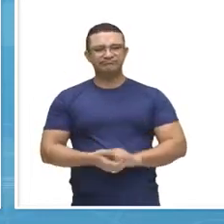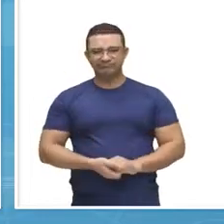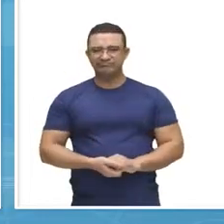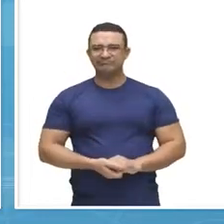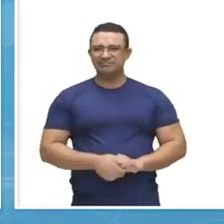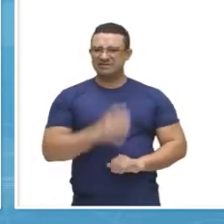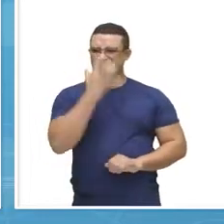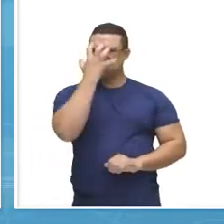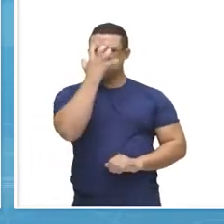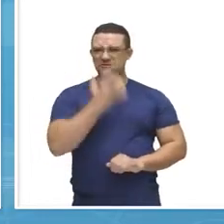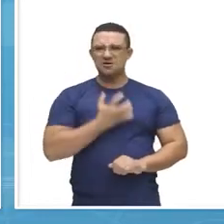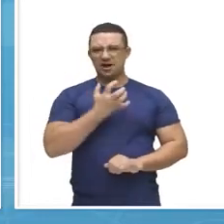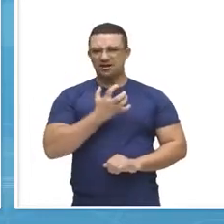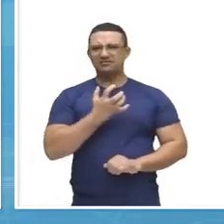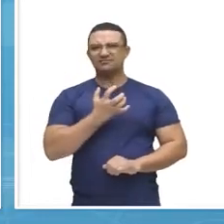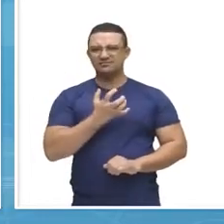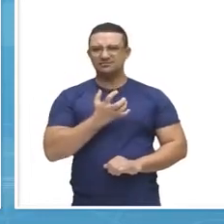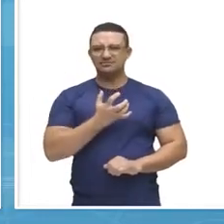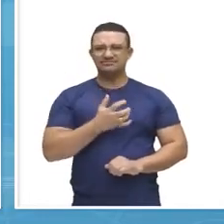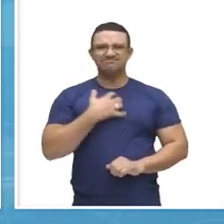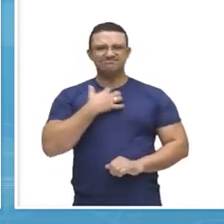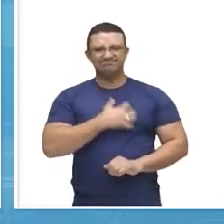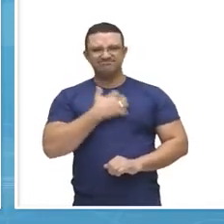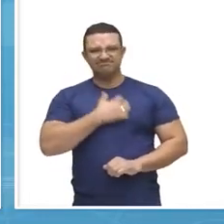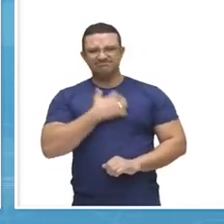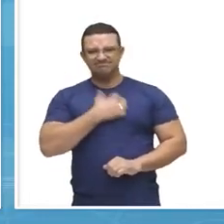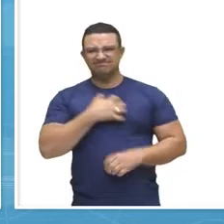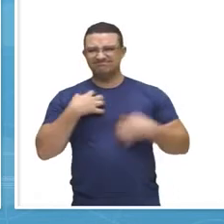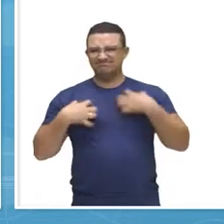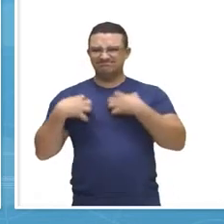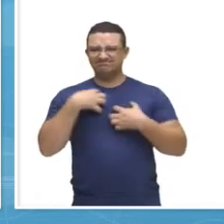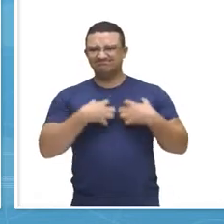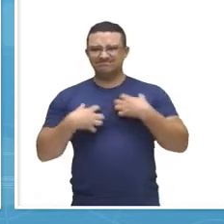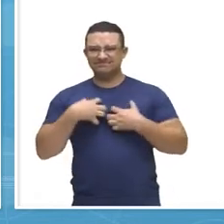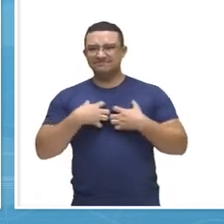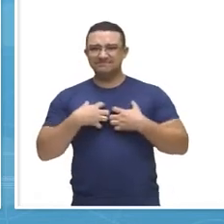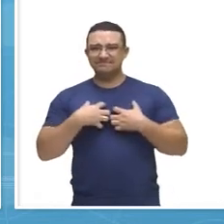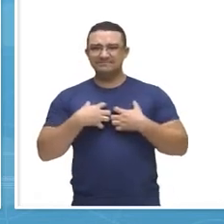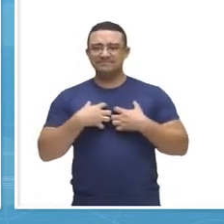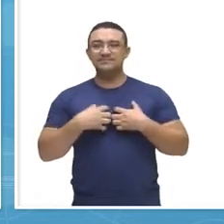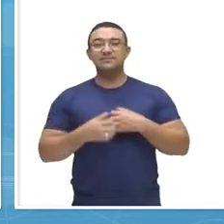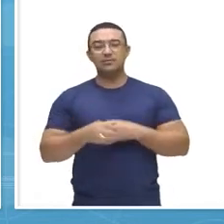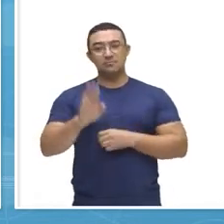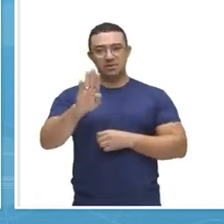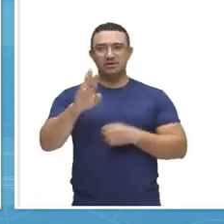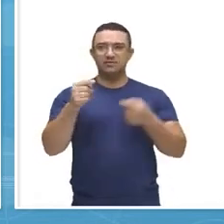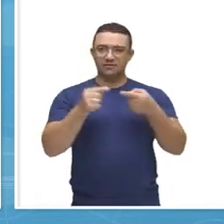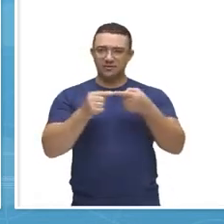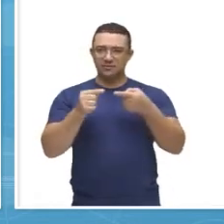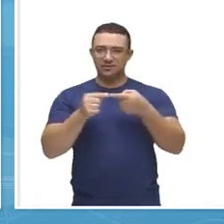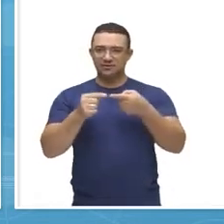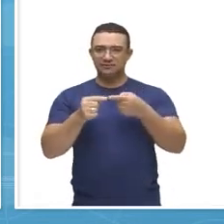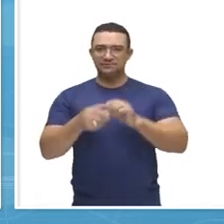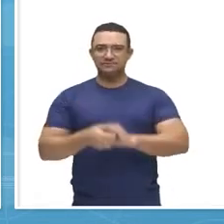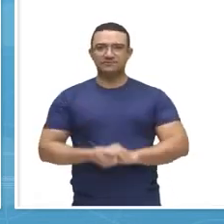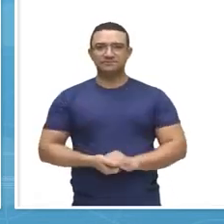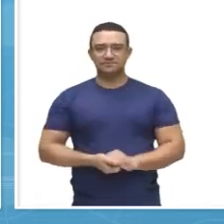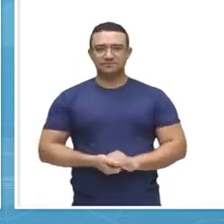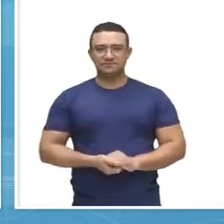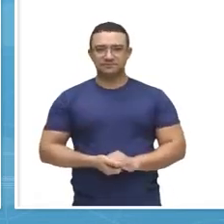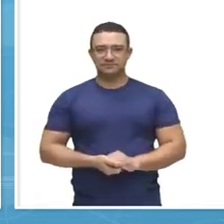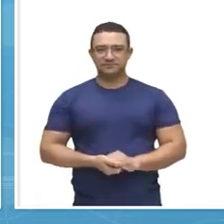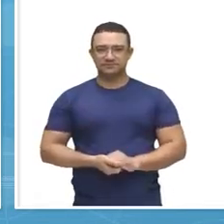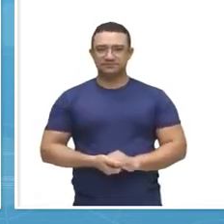de ficar, a não ser chateado, né? Ficar zangado. Então, essa é a expressão. How is he? Como ele está? He